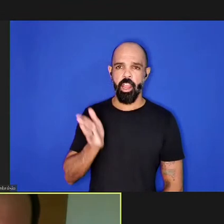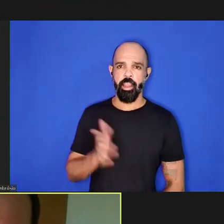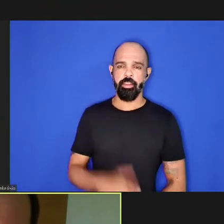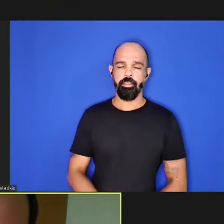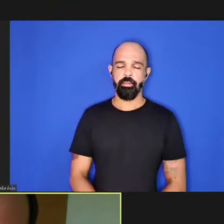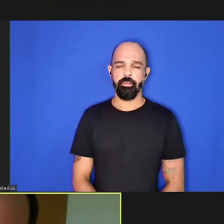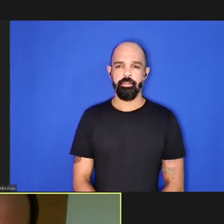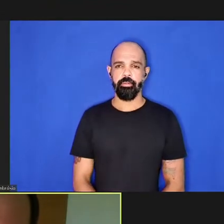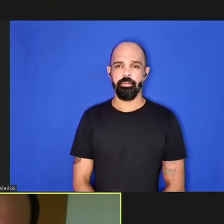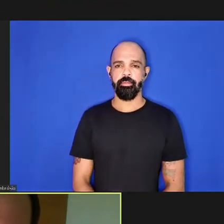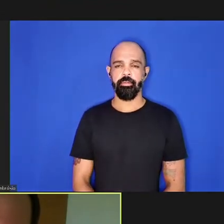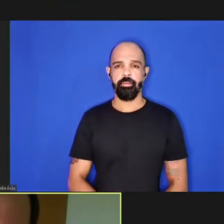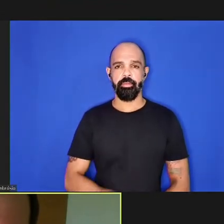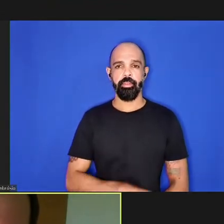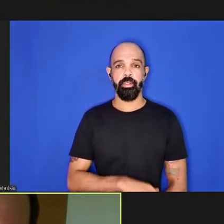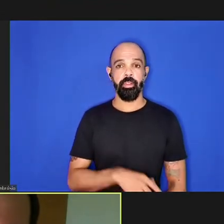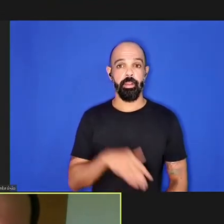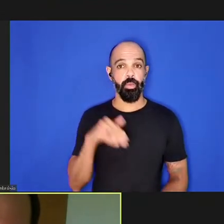A última pergunta